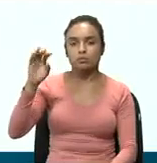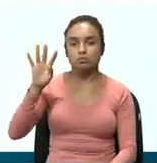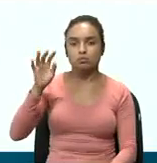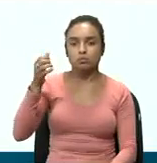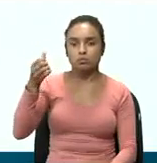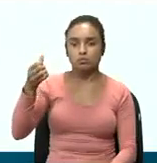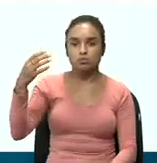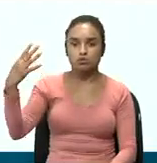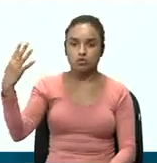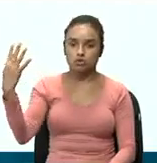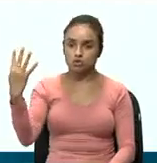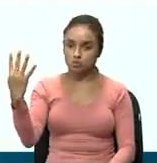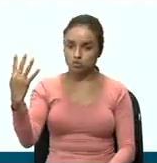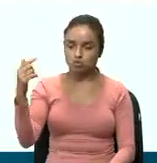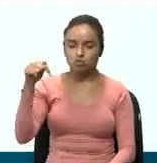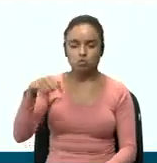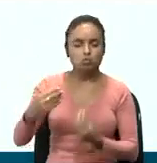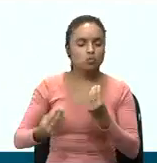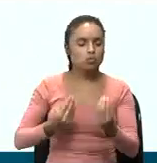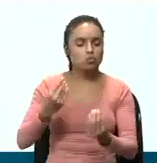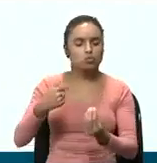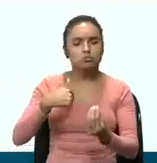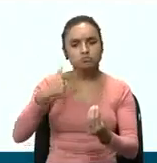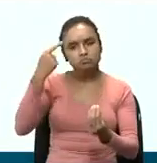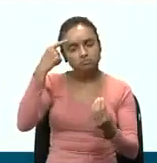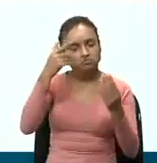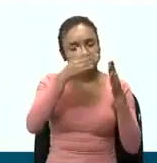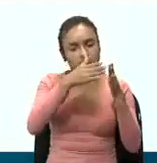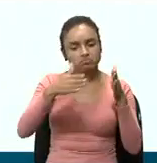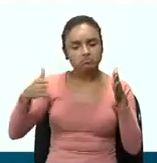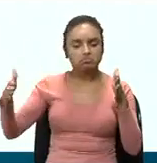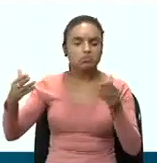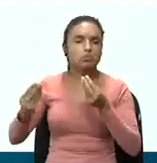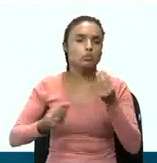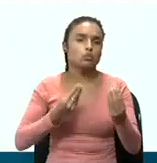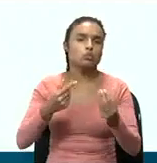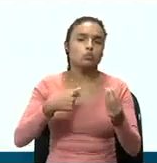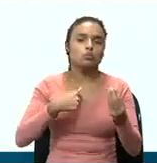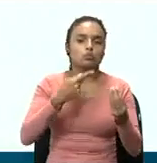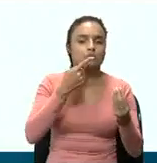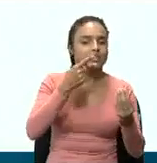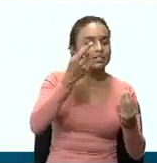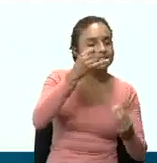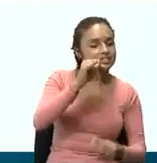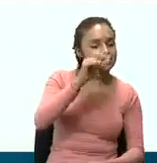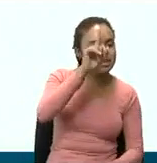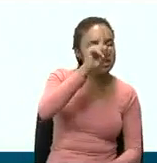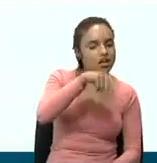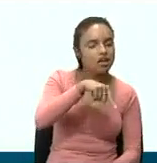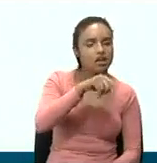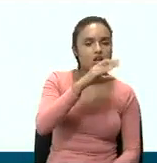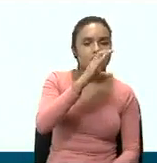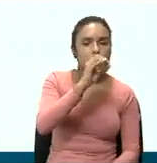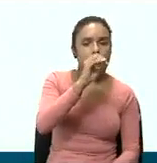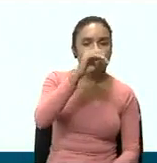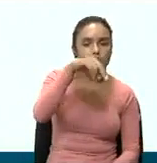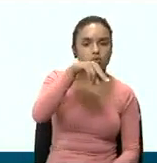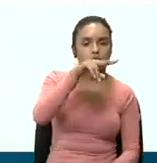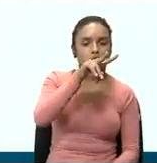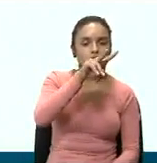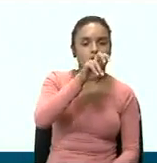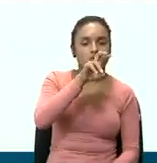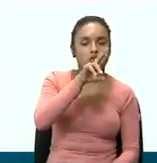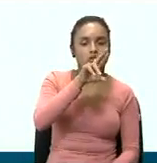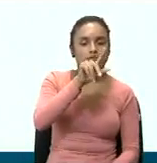0,064. Então, como que nós vamos, então, pensar no termo geral dessa série? O primeiro passo que nós vamos, então,